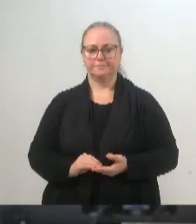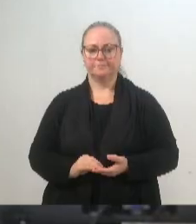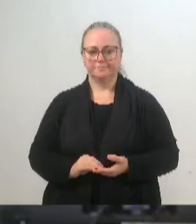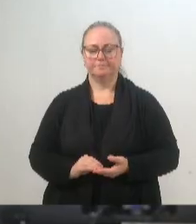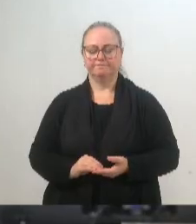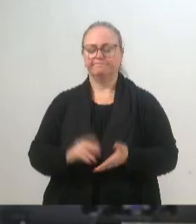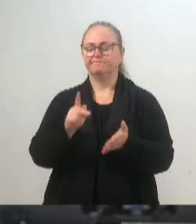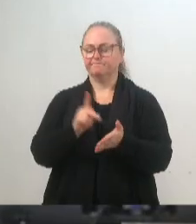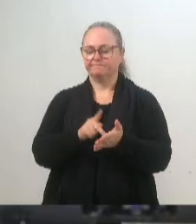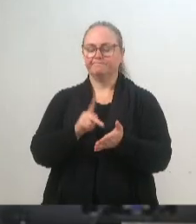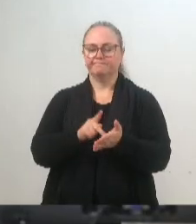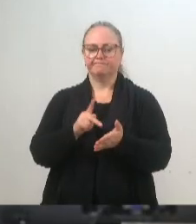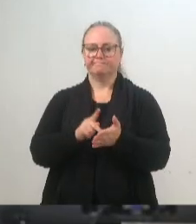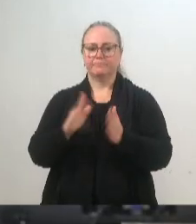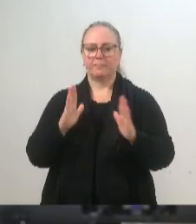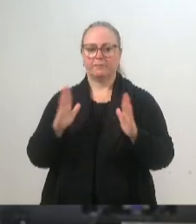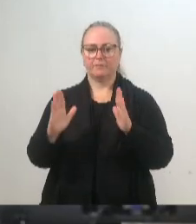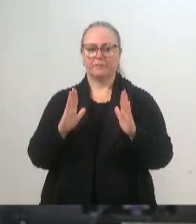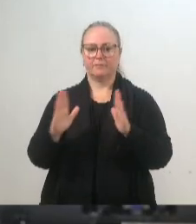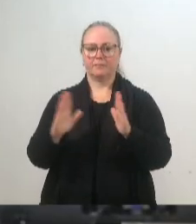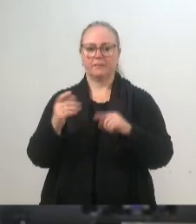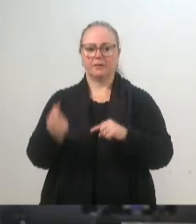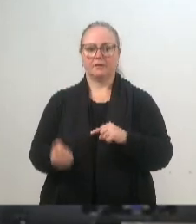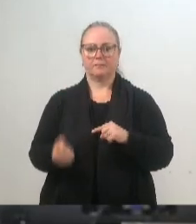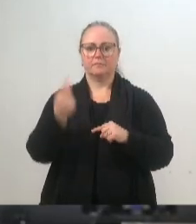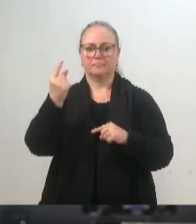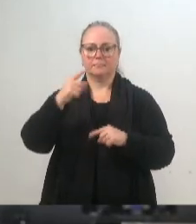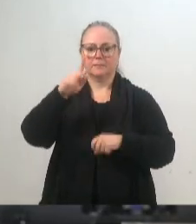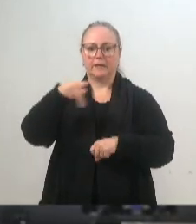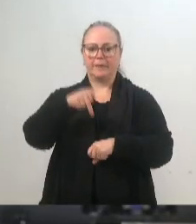porque nós estamos vivendo momentos estranhos no nosso país.